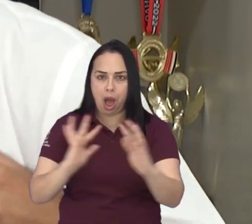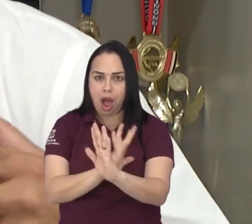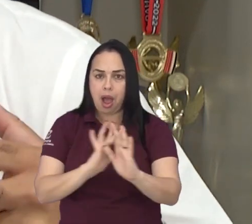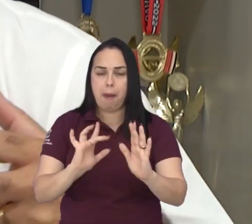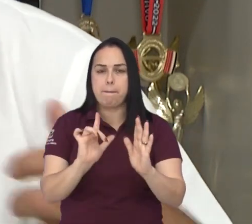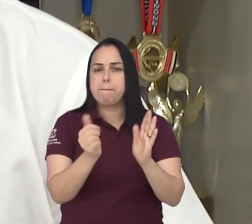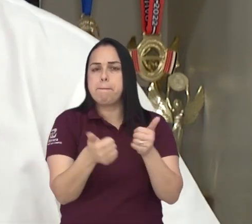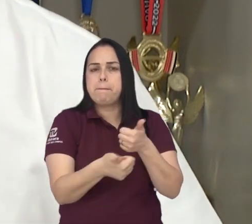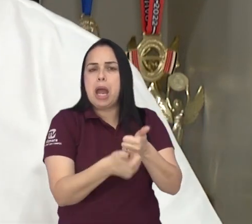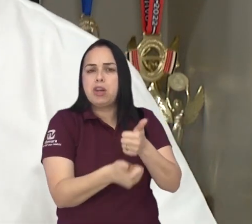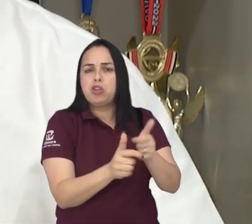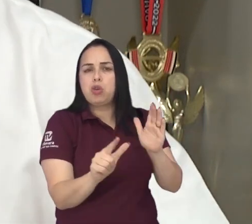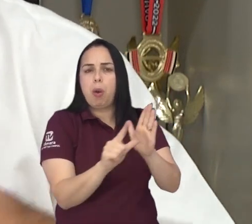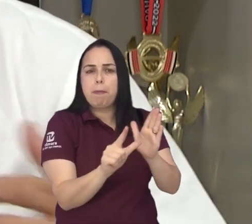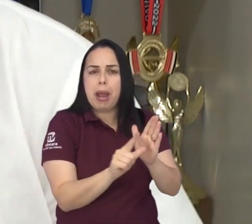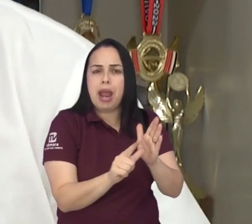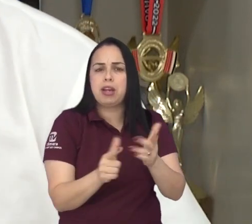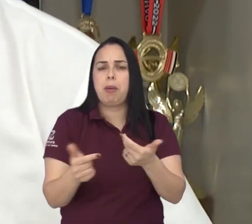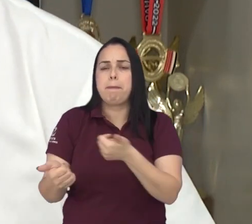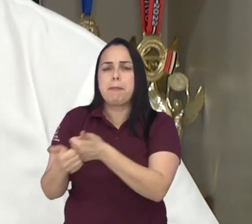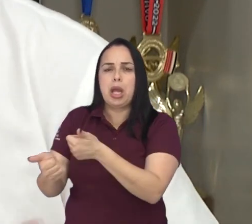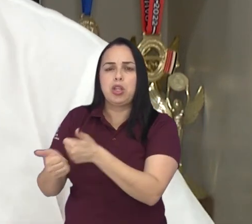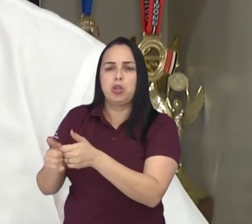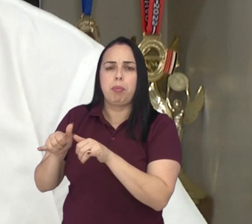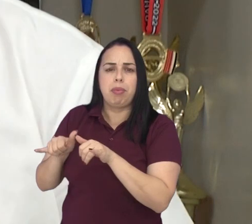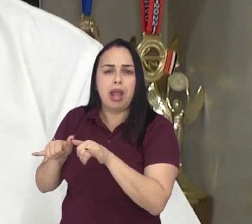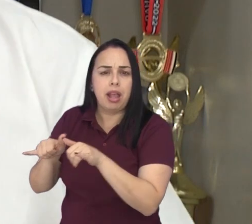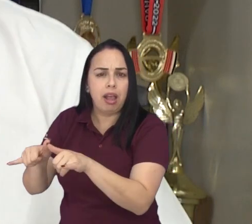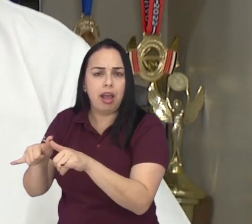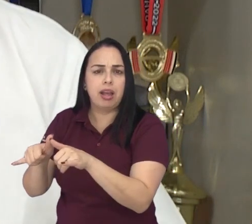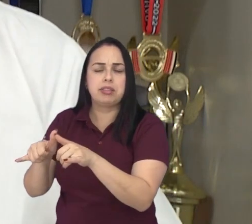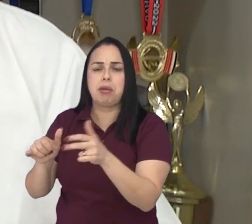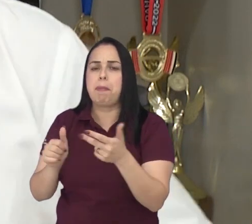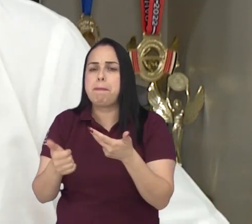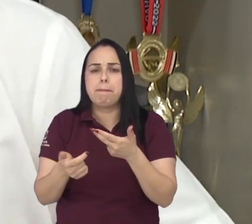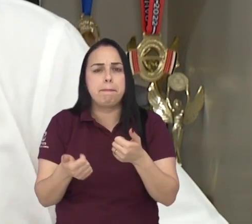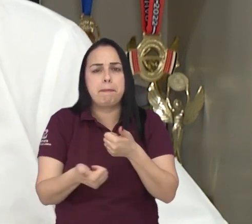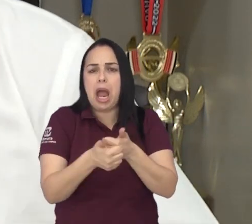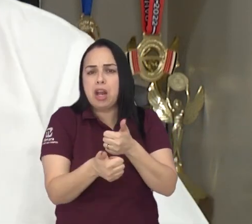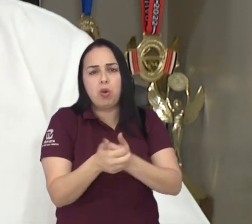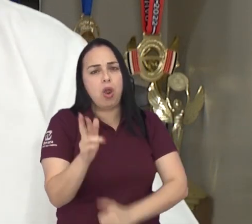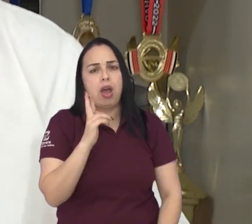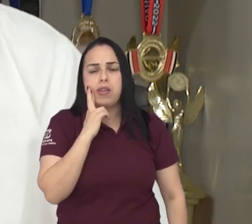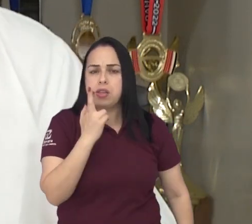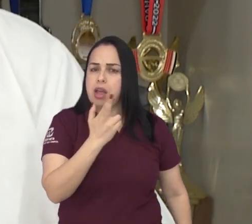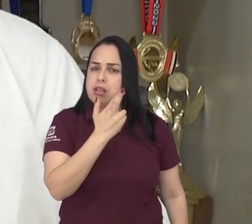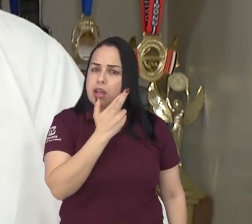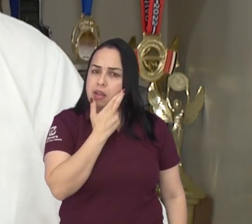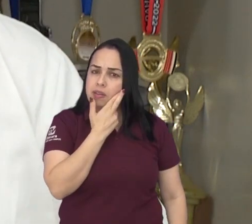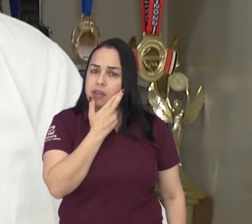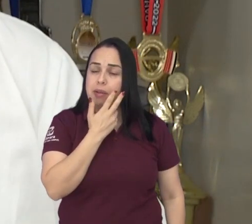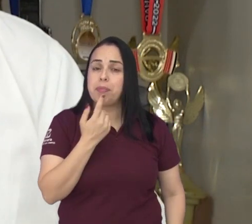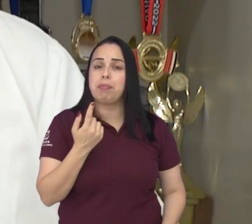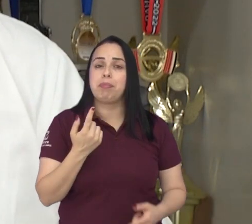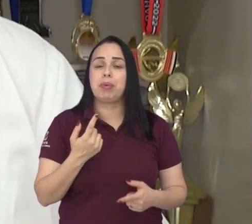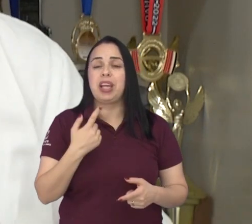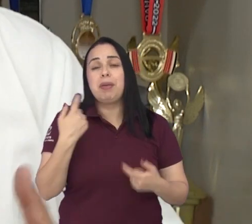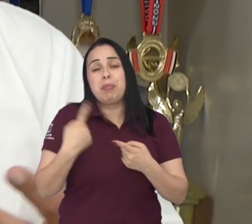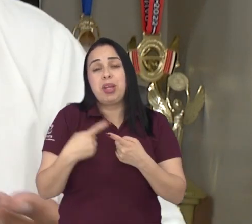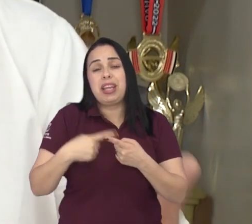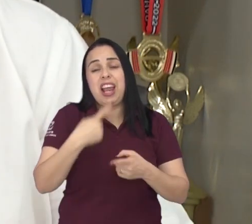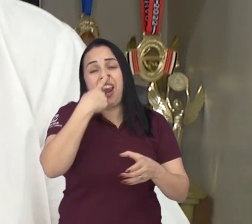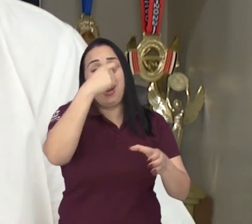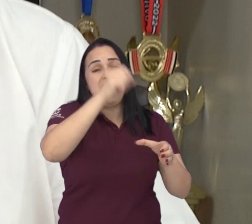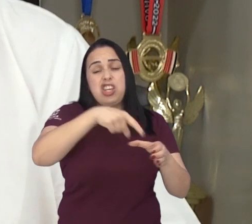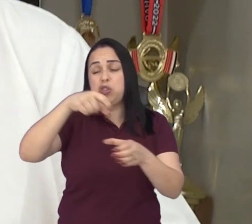de comércios, mercados, entre outros, que tem restaurantes, né, que tem muito a questão